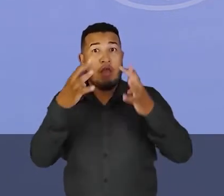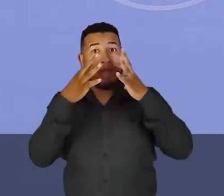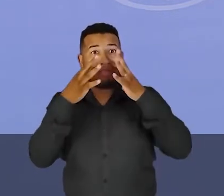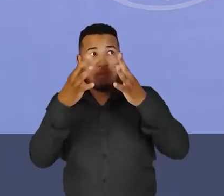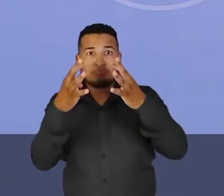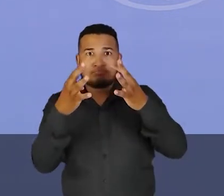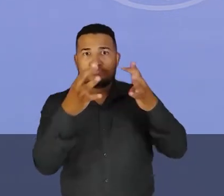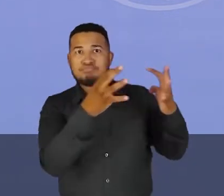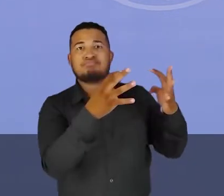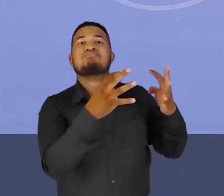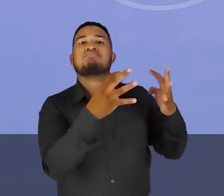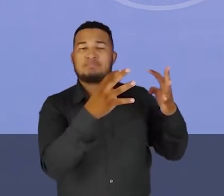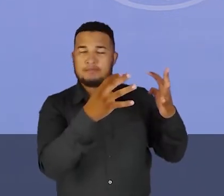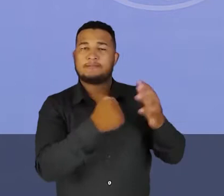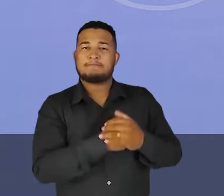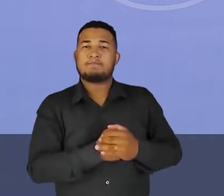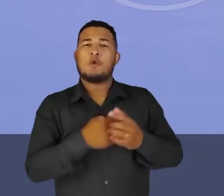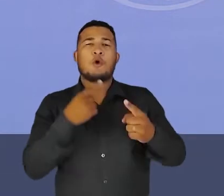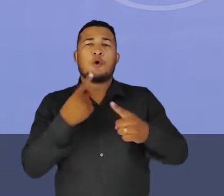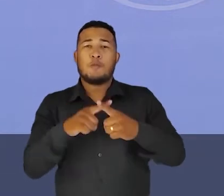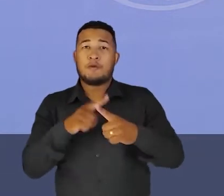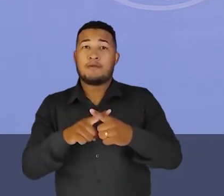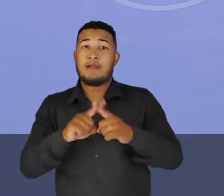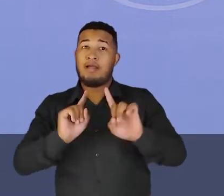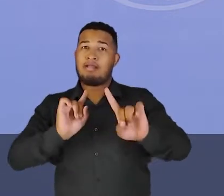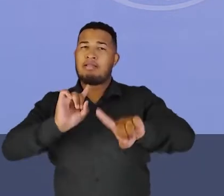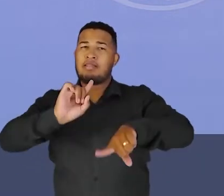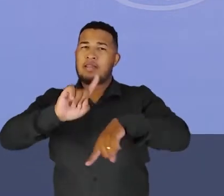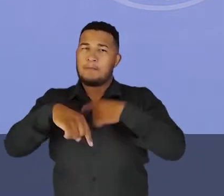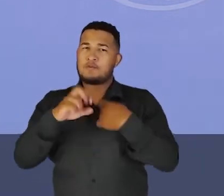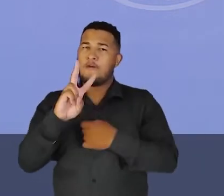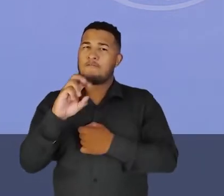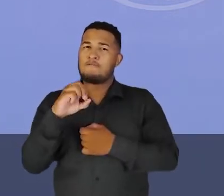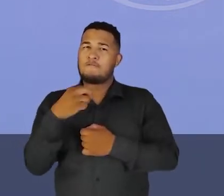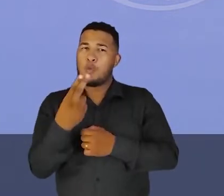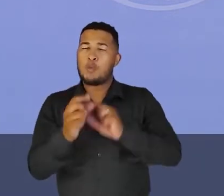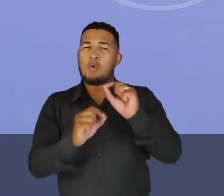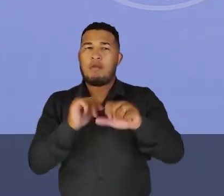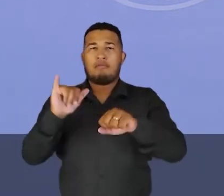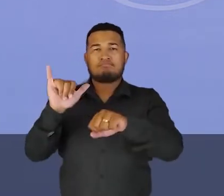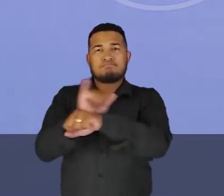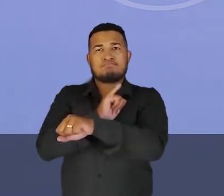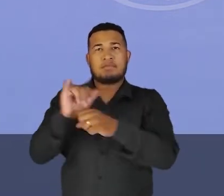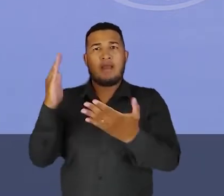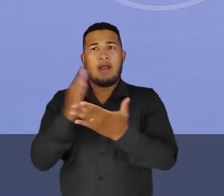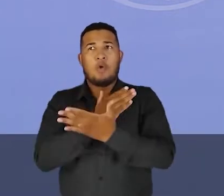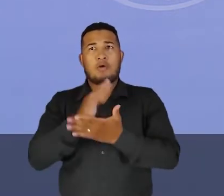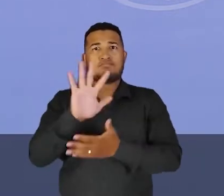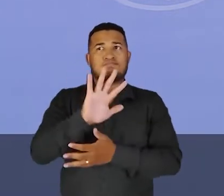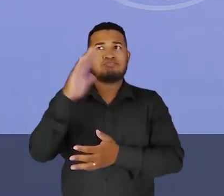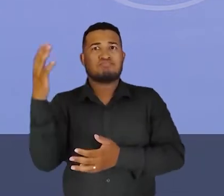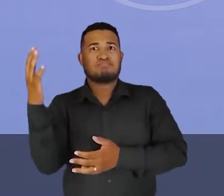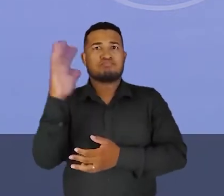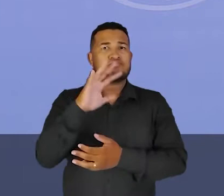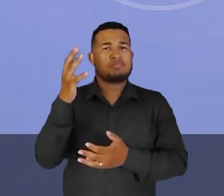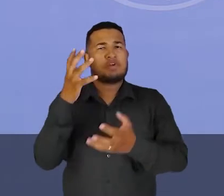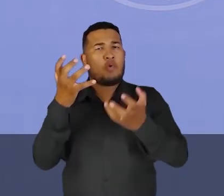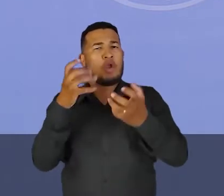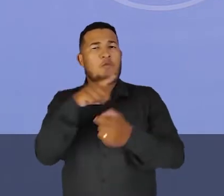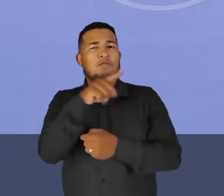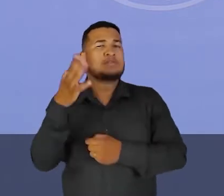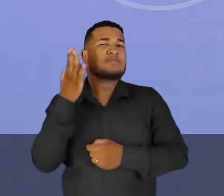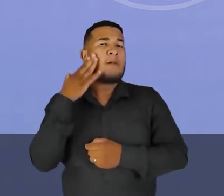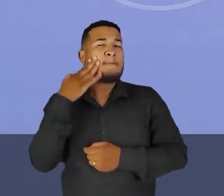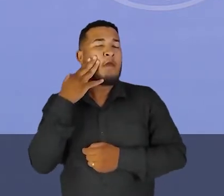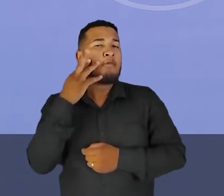prestassem bastante atenção, porque depois eu vou apresentar algumas situações e eu gostaria de